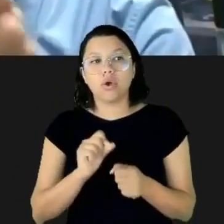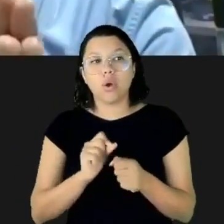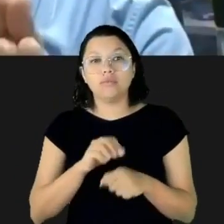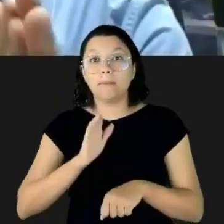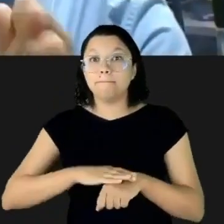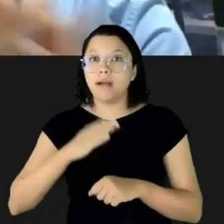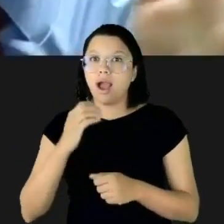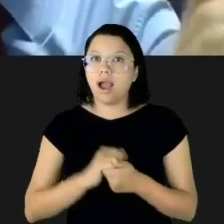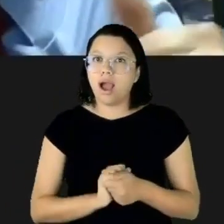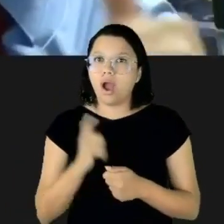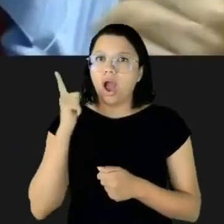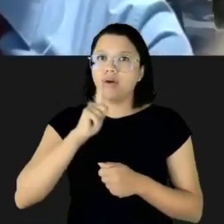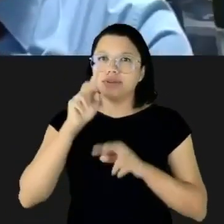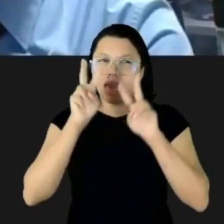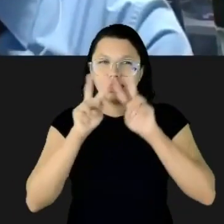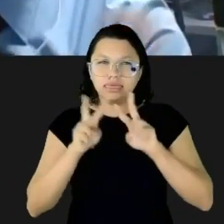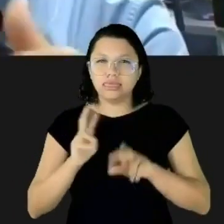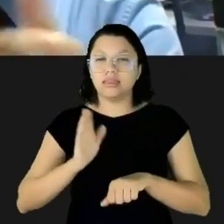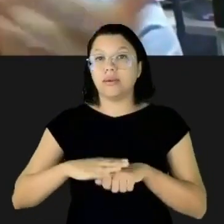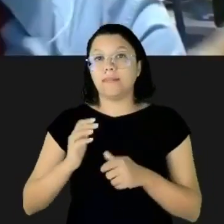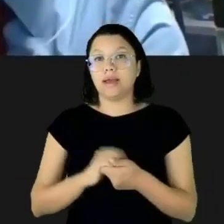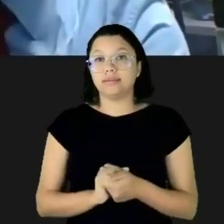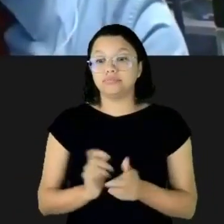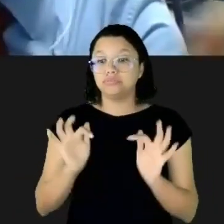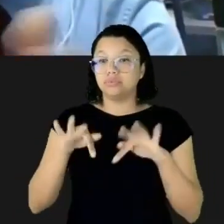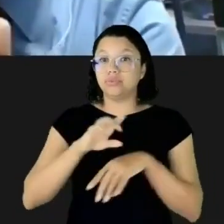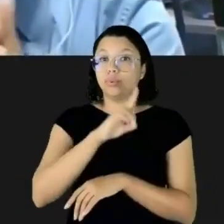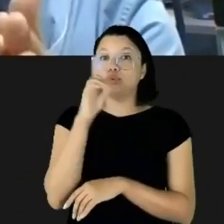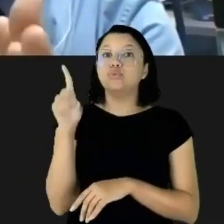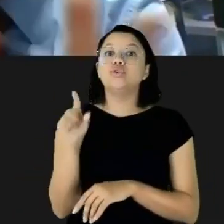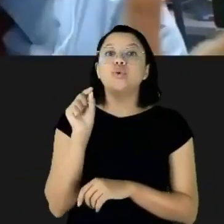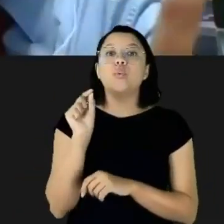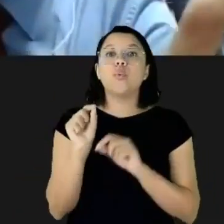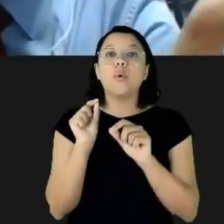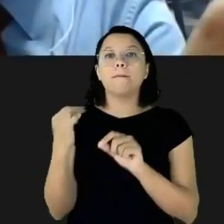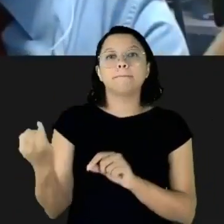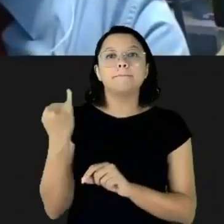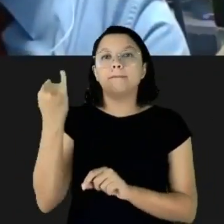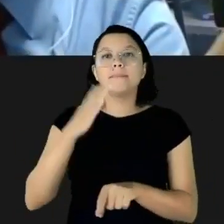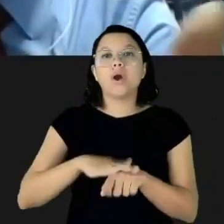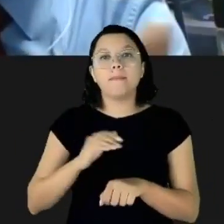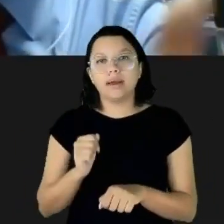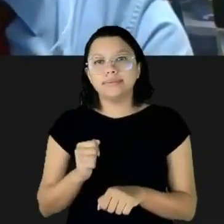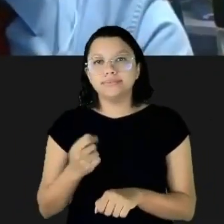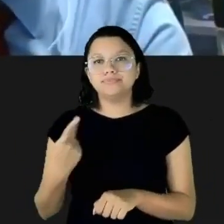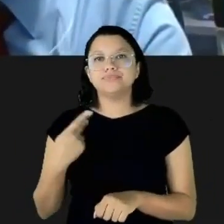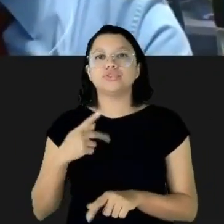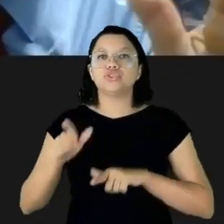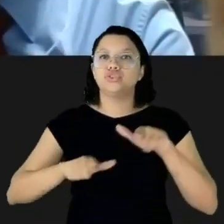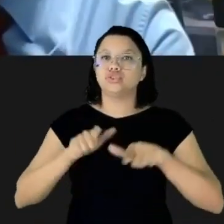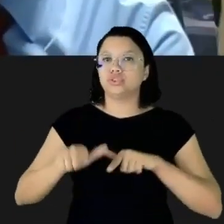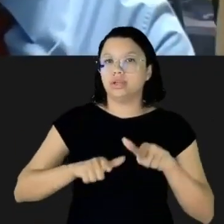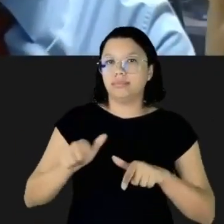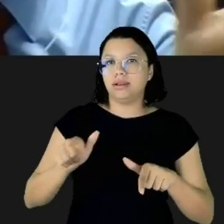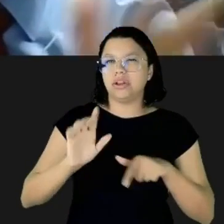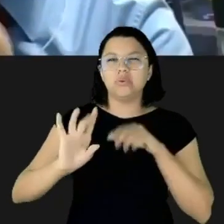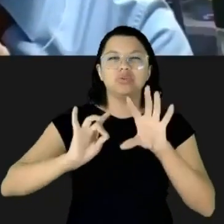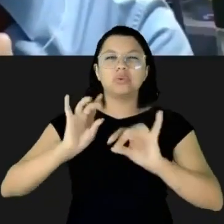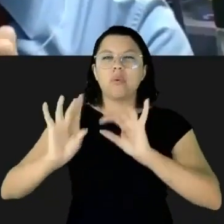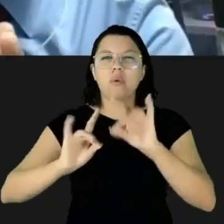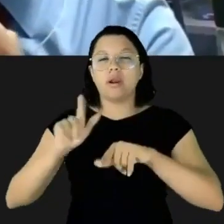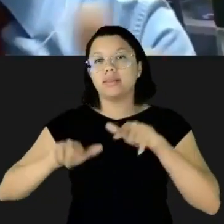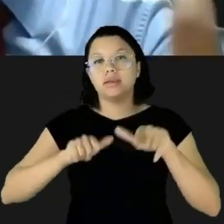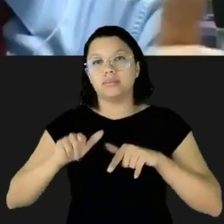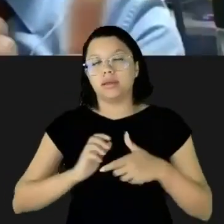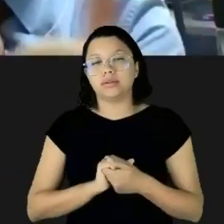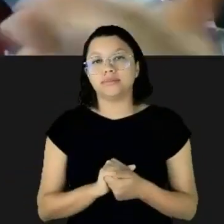fazer mais você consegue analisar mais e ao final do dia o que importa nós vamos trabalhar não vamos escolher trabalho